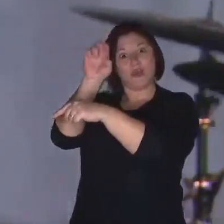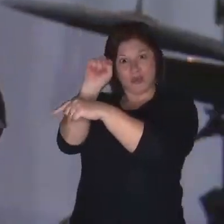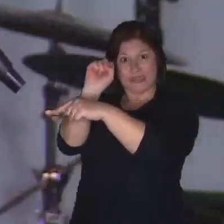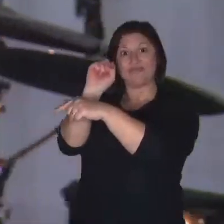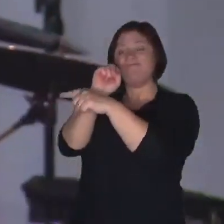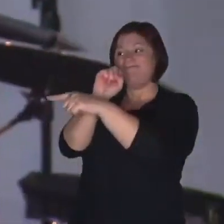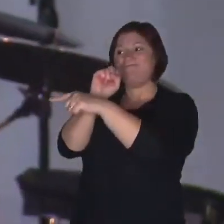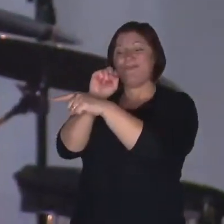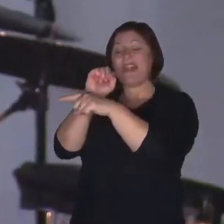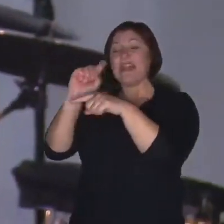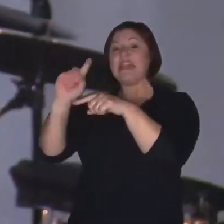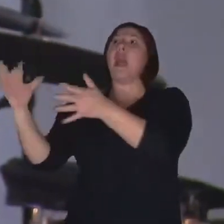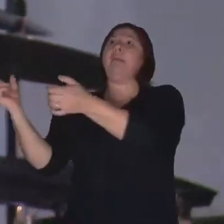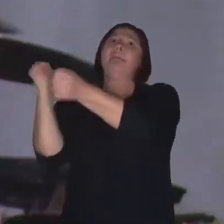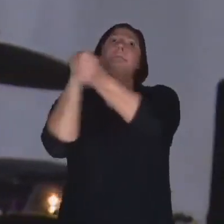significa só a galera